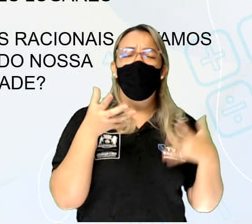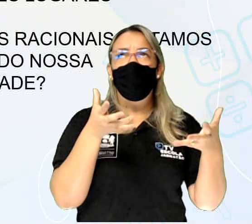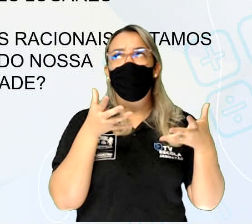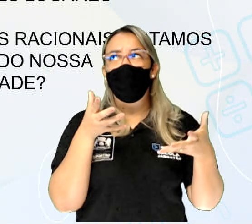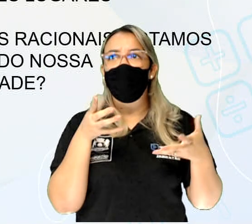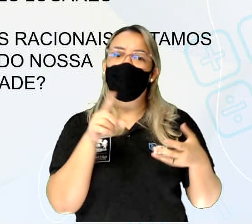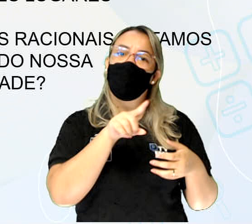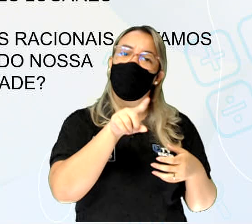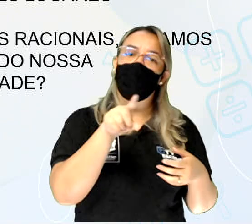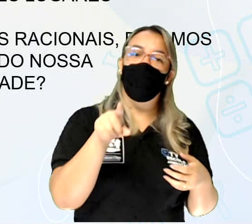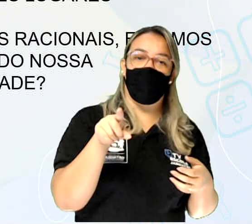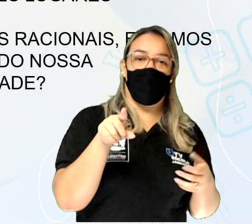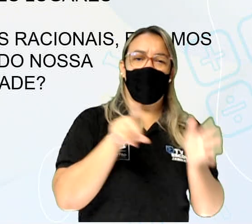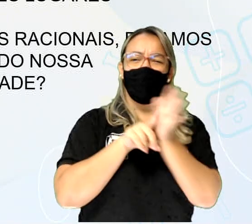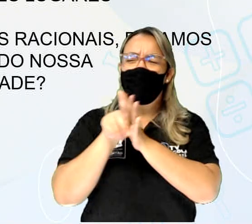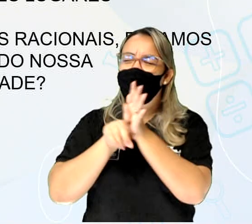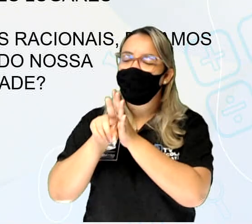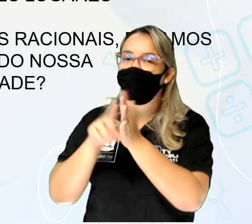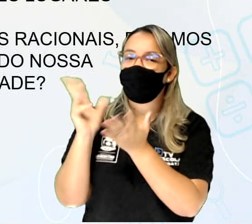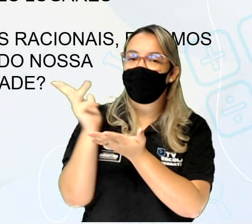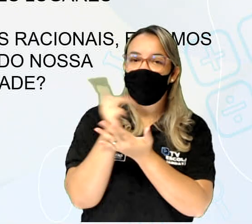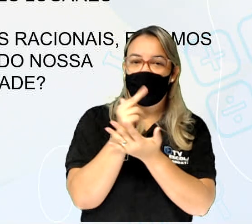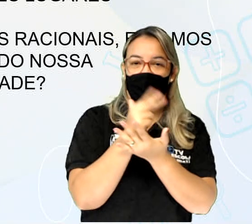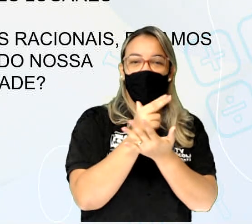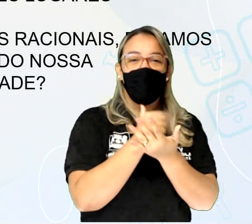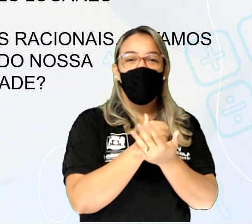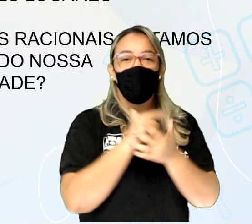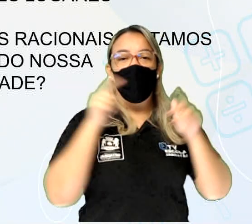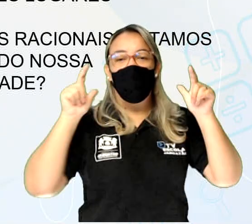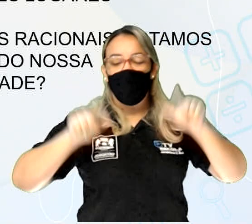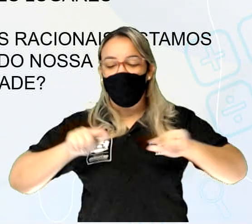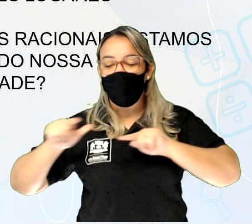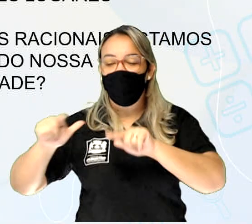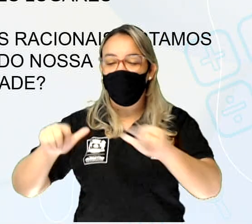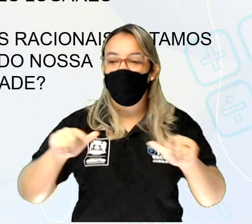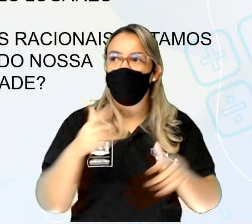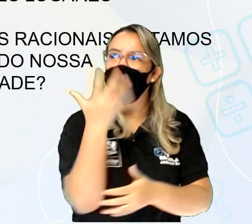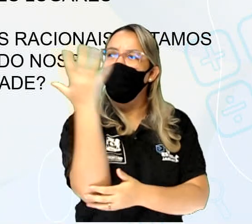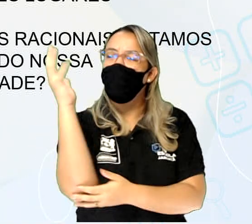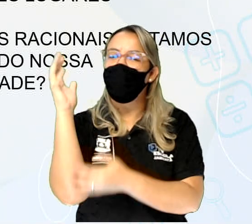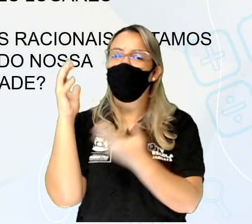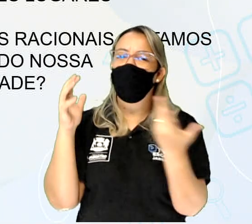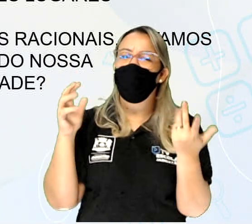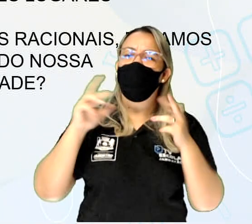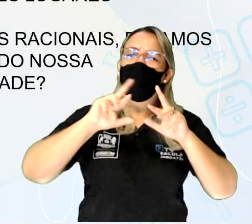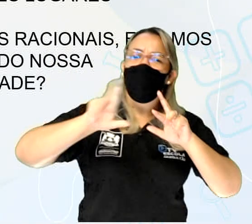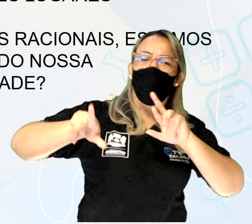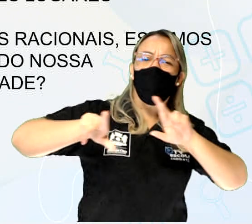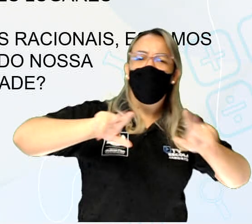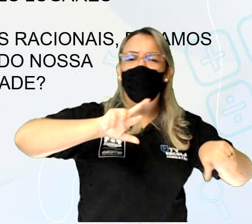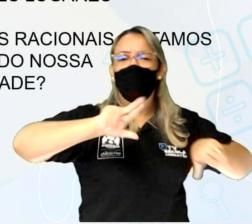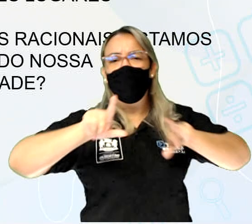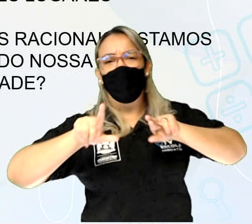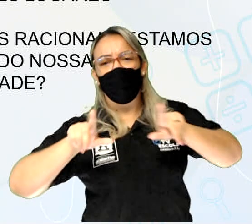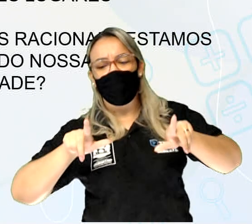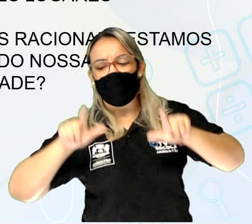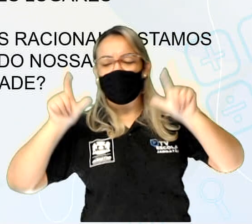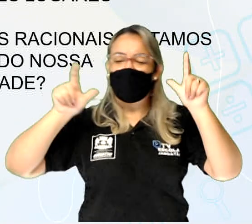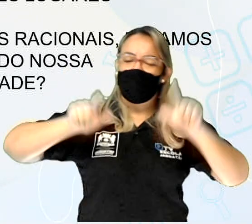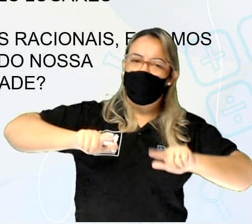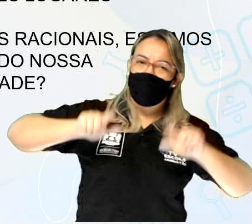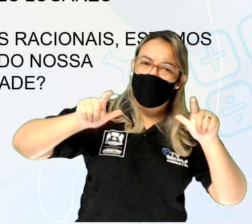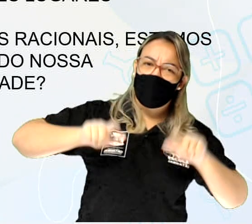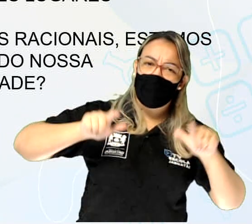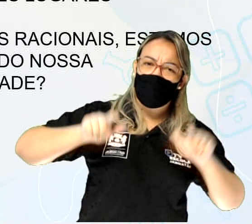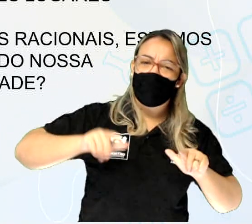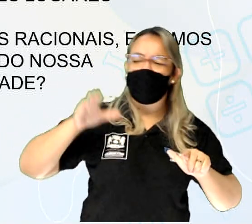vocês façam? Vocês vão pesquisar figuras de paisagens de vários lugares do mundo. Figura de paisagem